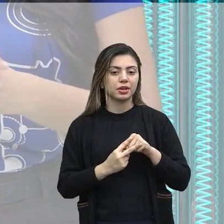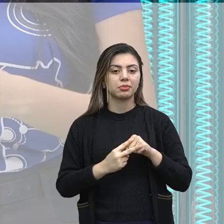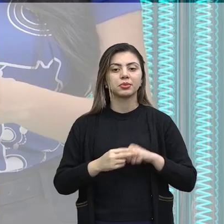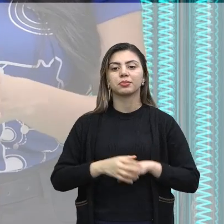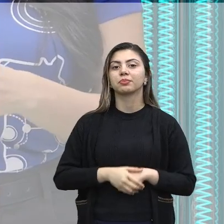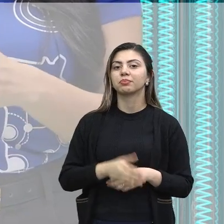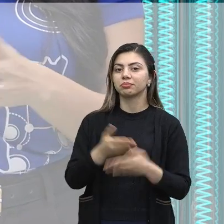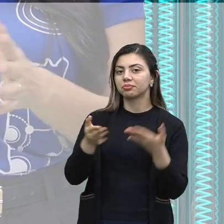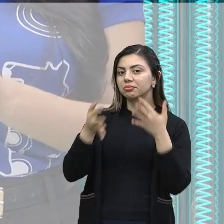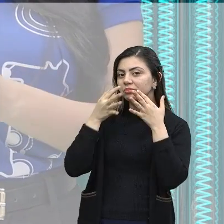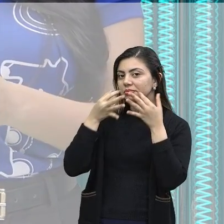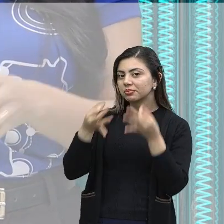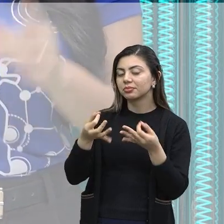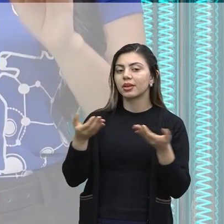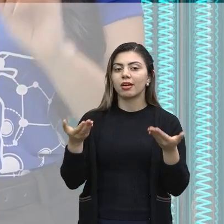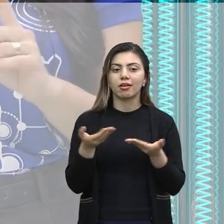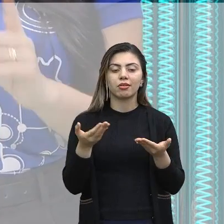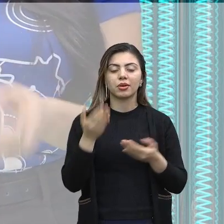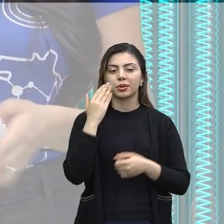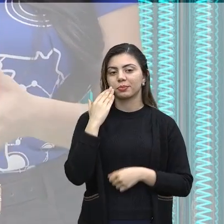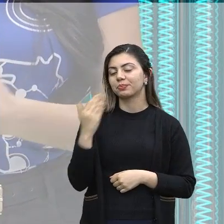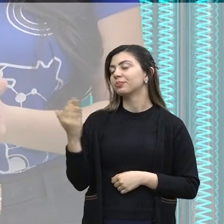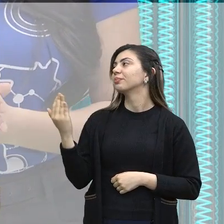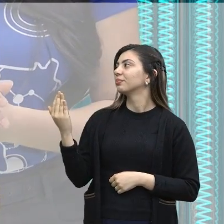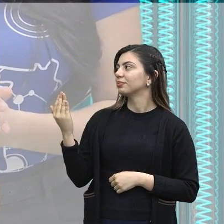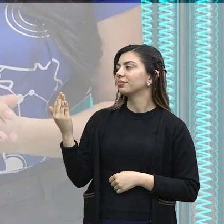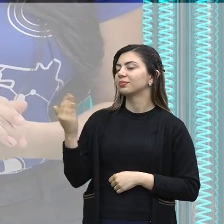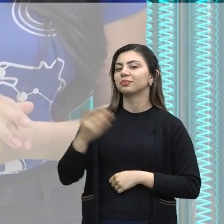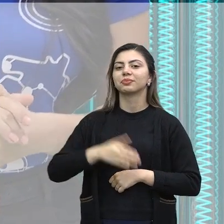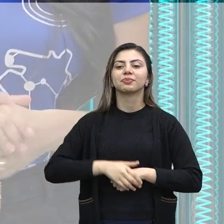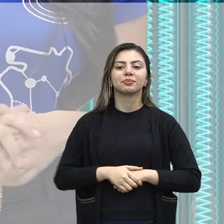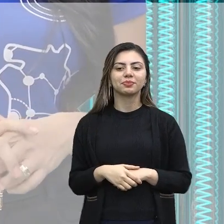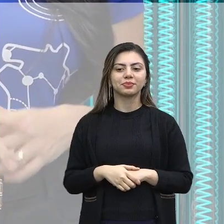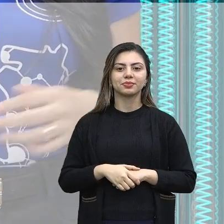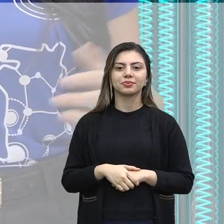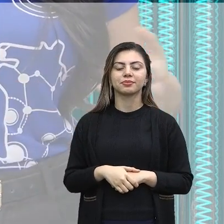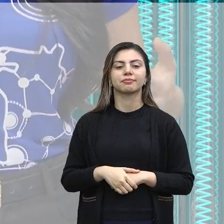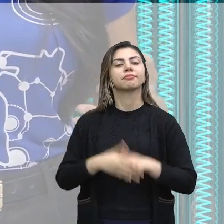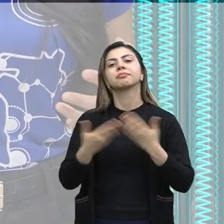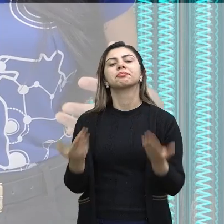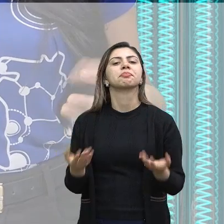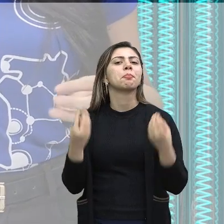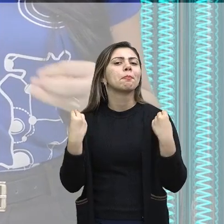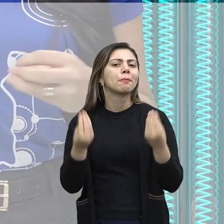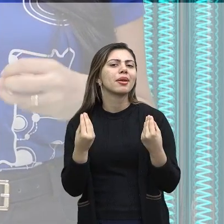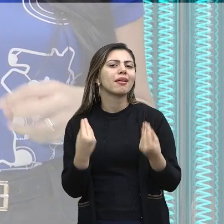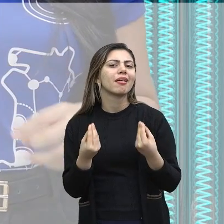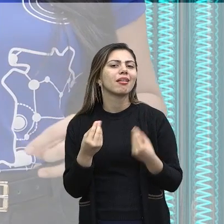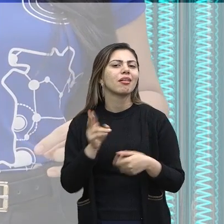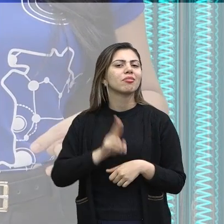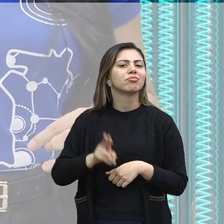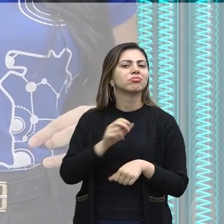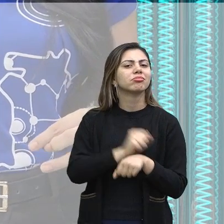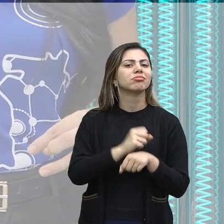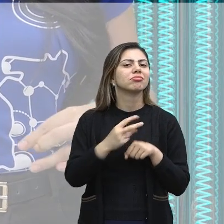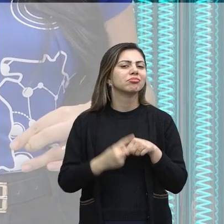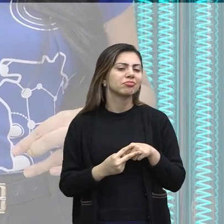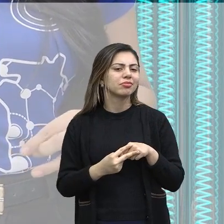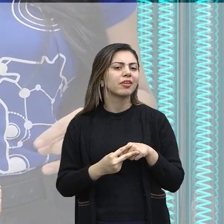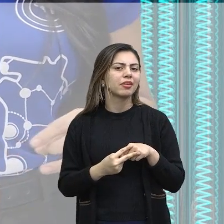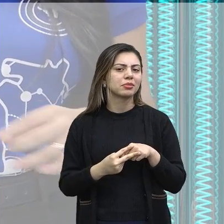nós vamos falar sobre os adverbs, ok? Vamos lá. Para que eles servem, né? Como que a gente usa